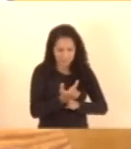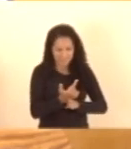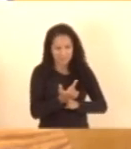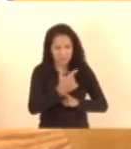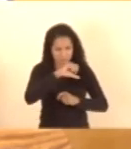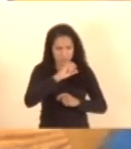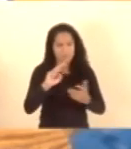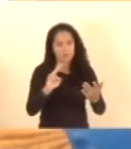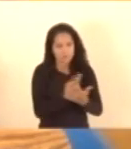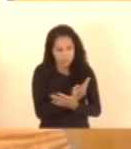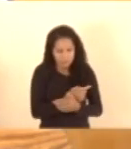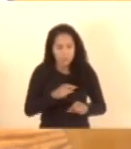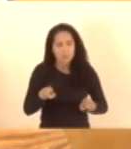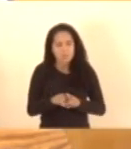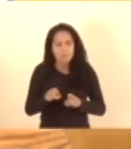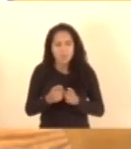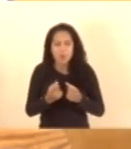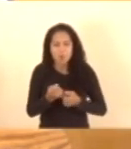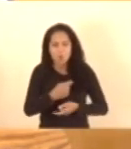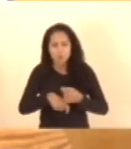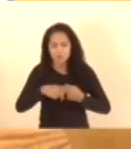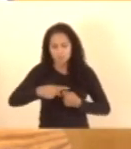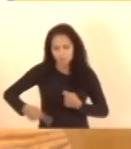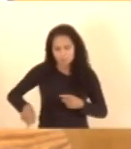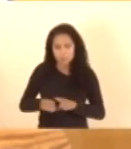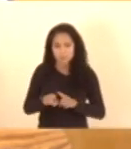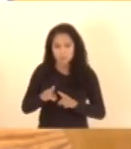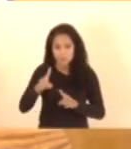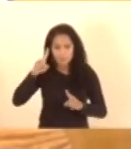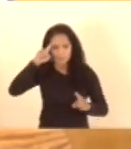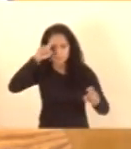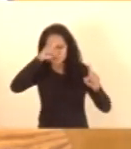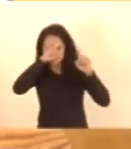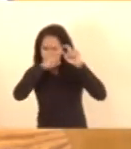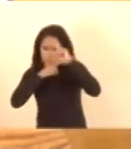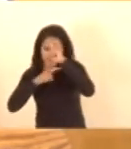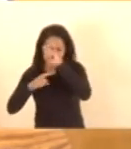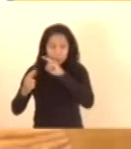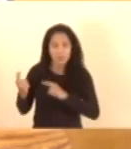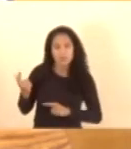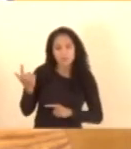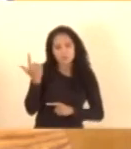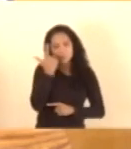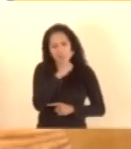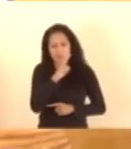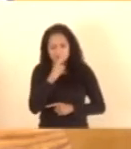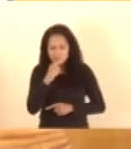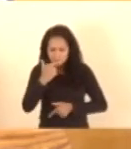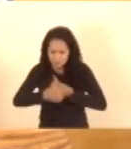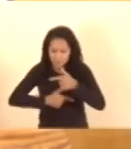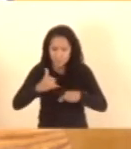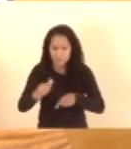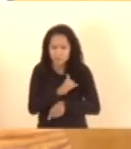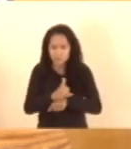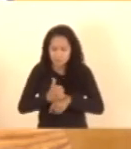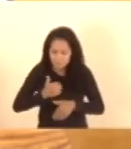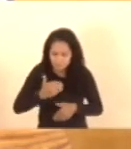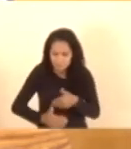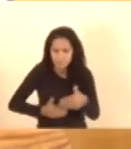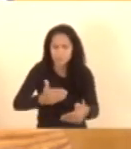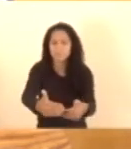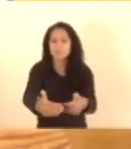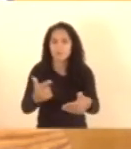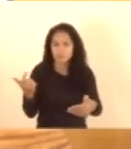públicas. Superamos desafios e colocamos o Espírito Santo nos trilhos do desenvolvimento. Avançamos muito, mas